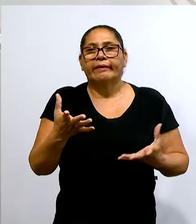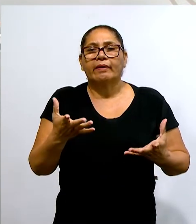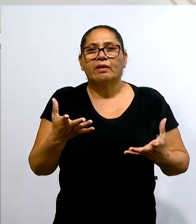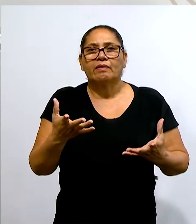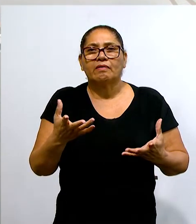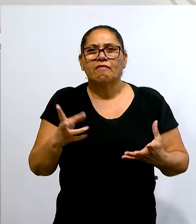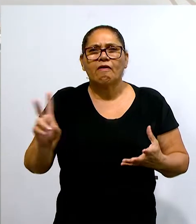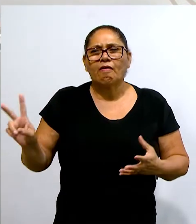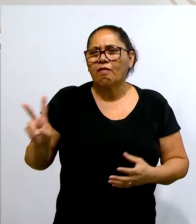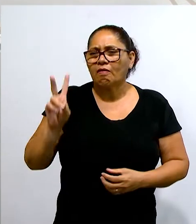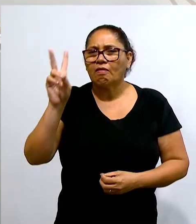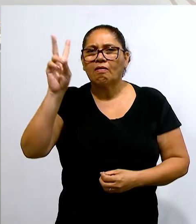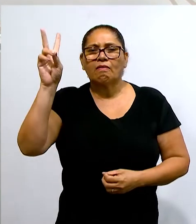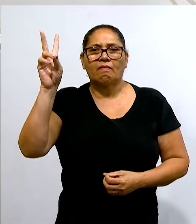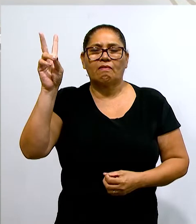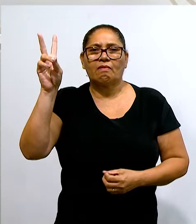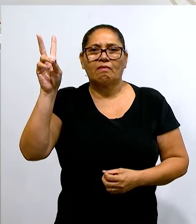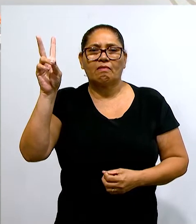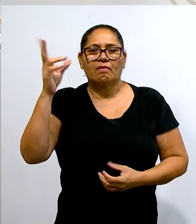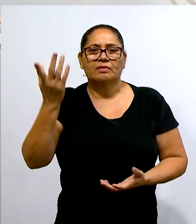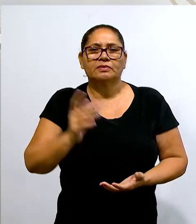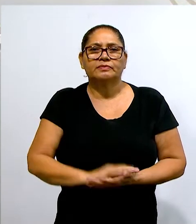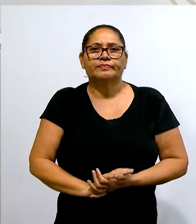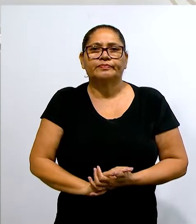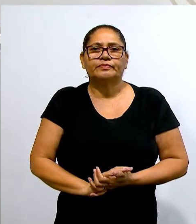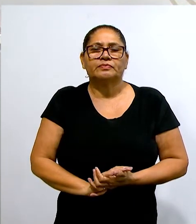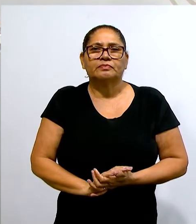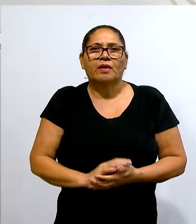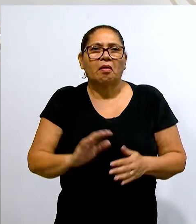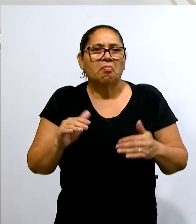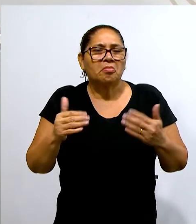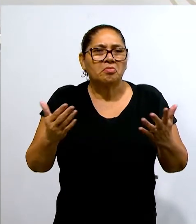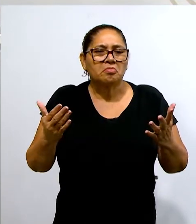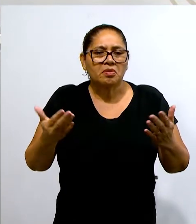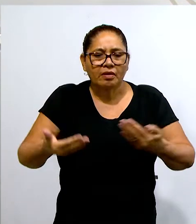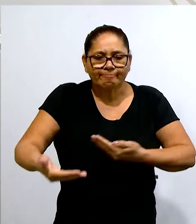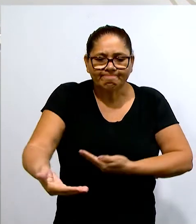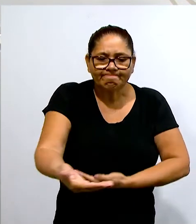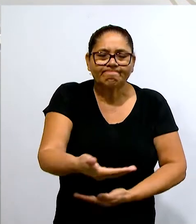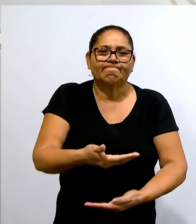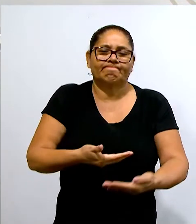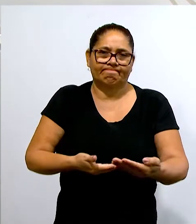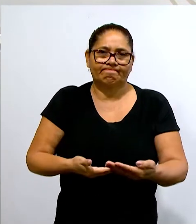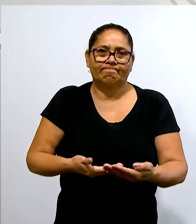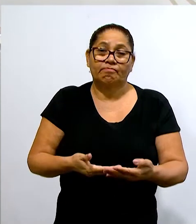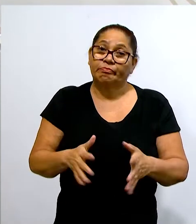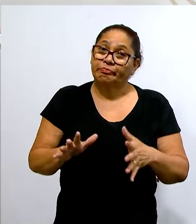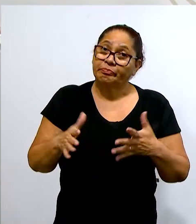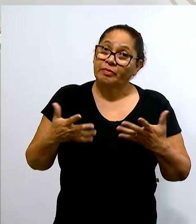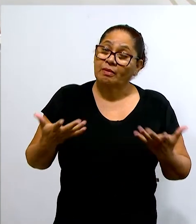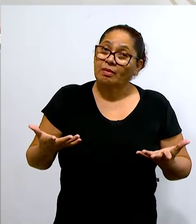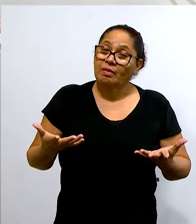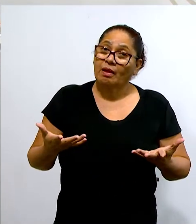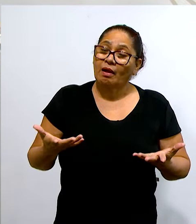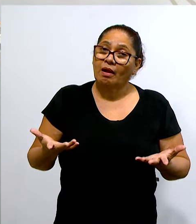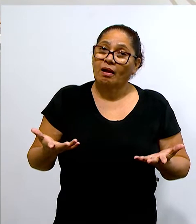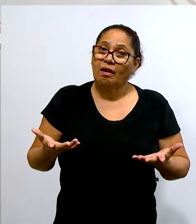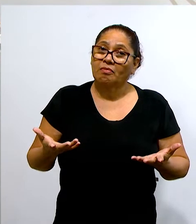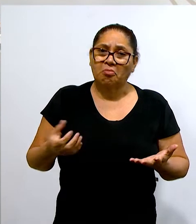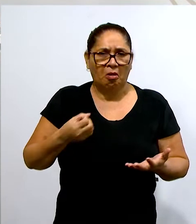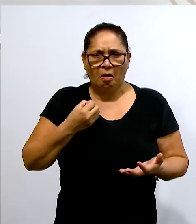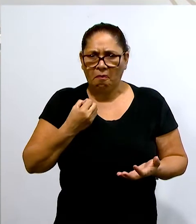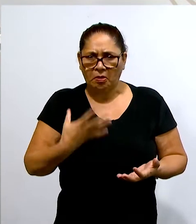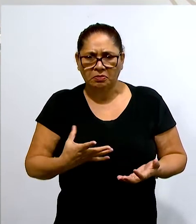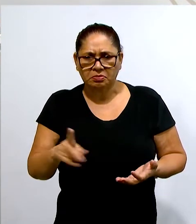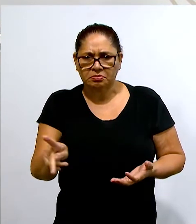vai valorizar, né, determinadas interações. Então, não é válido para um professor